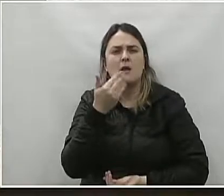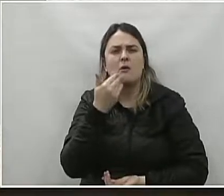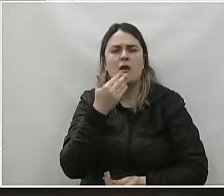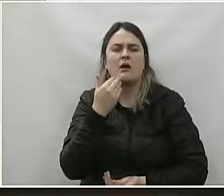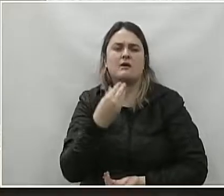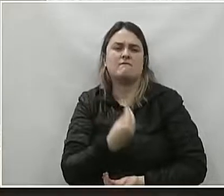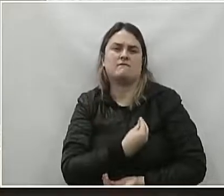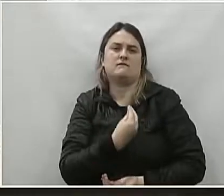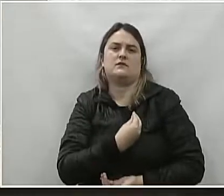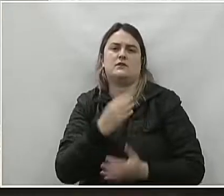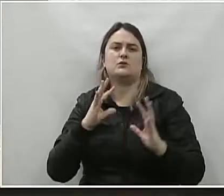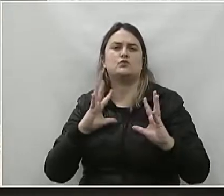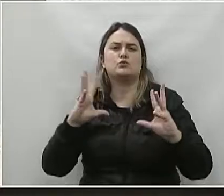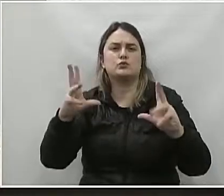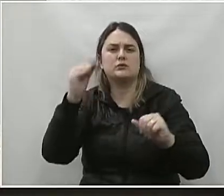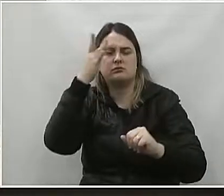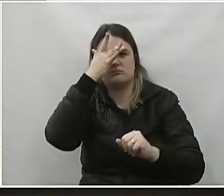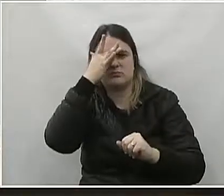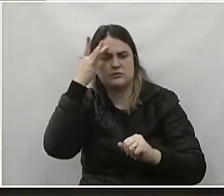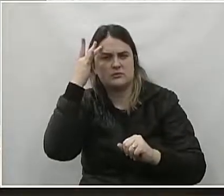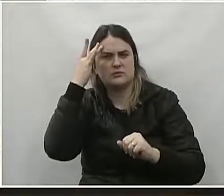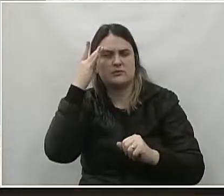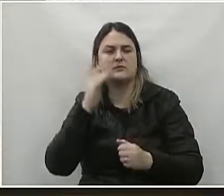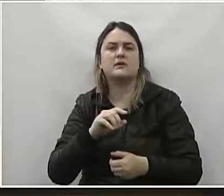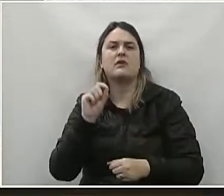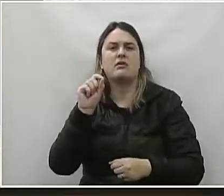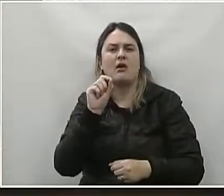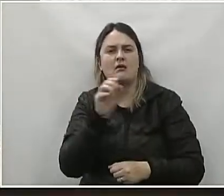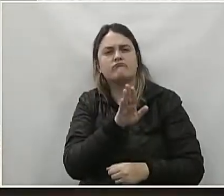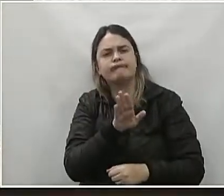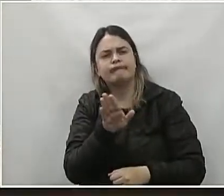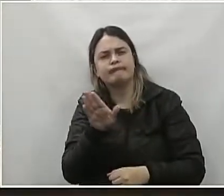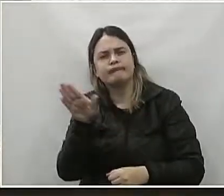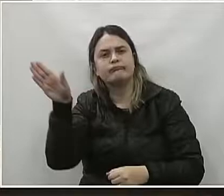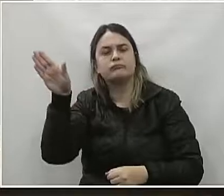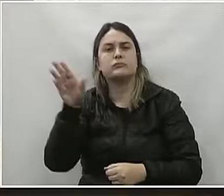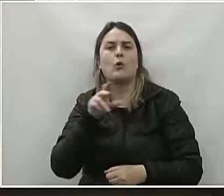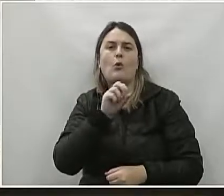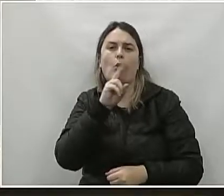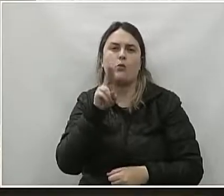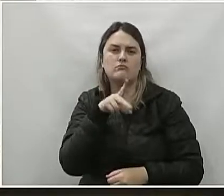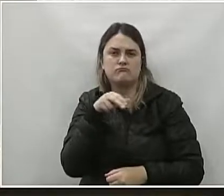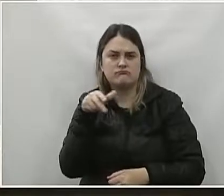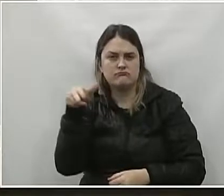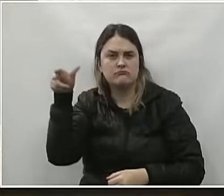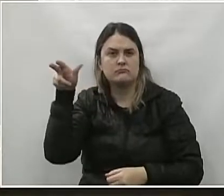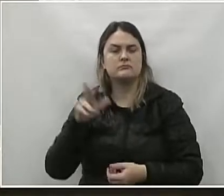de vida de todos os moradores e das pessoas que por ali passam.